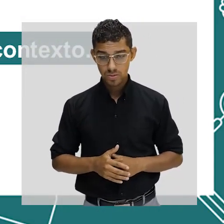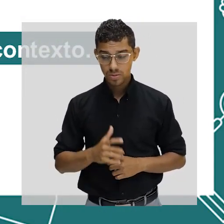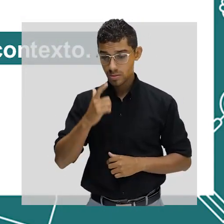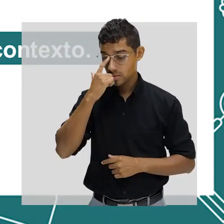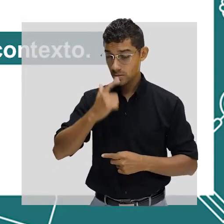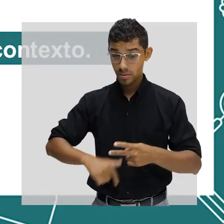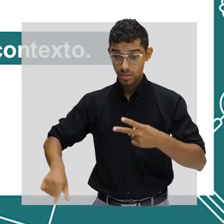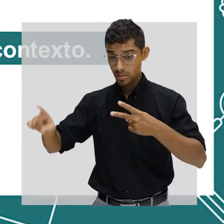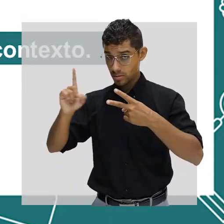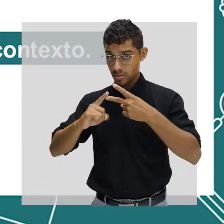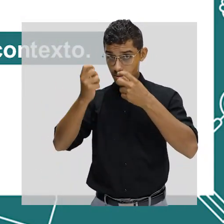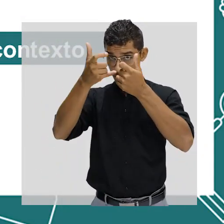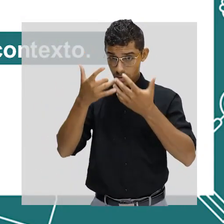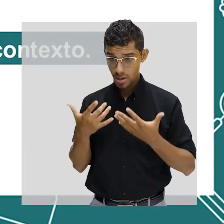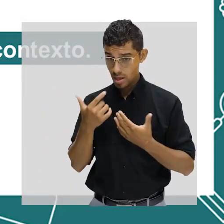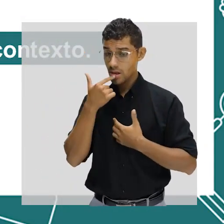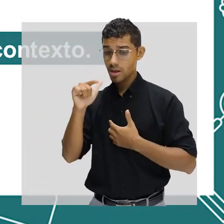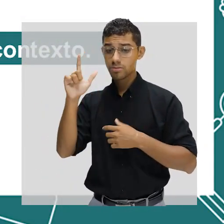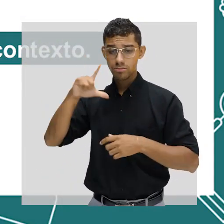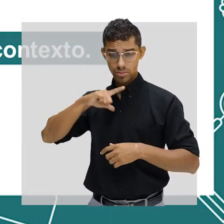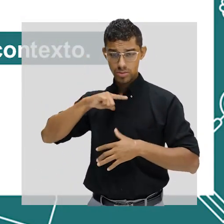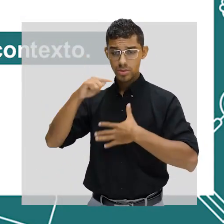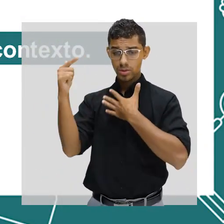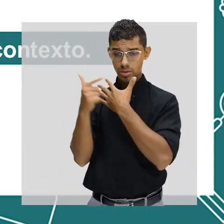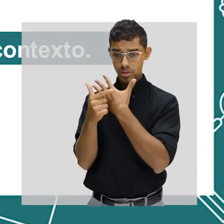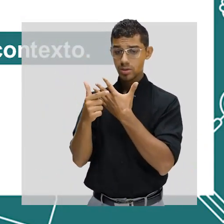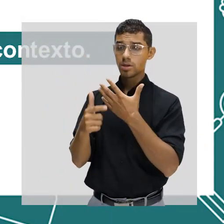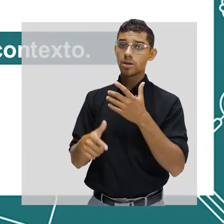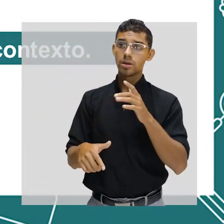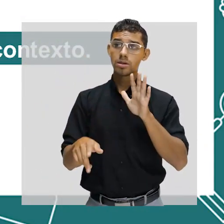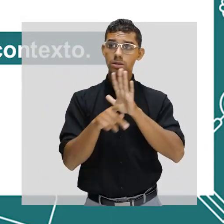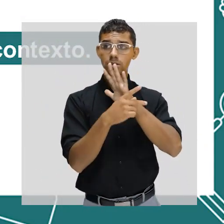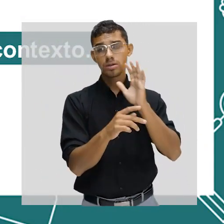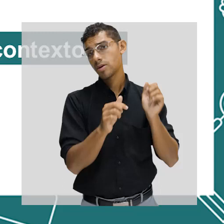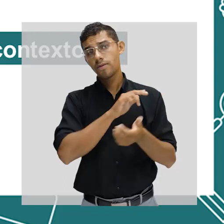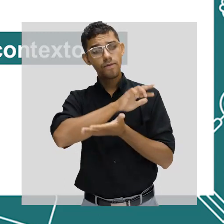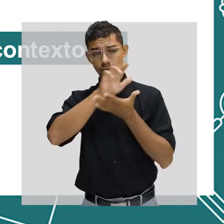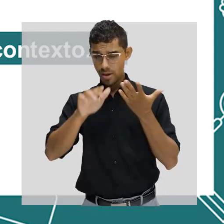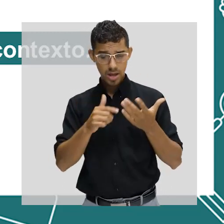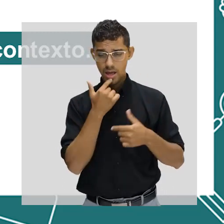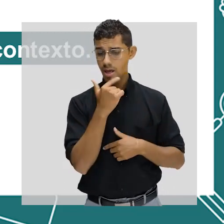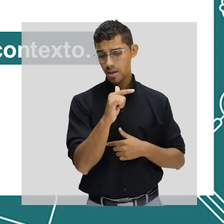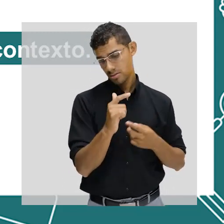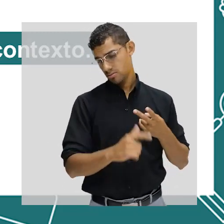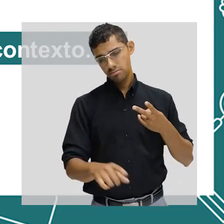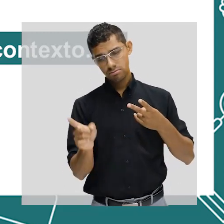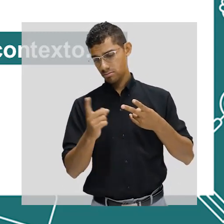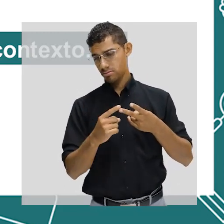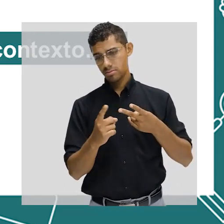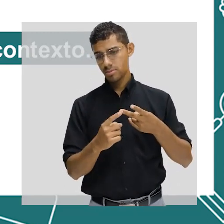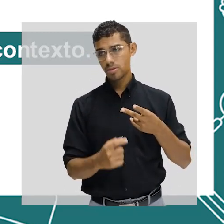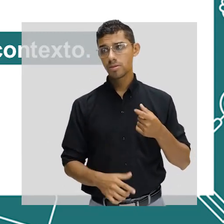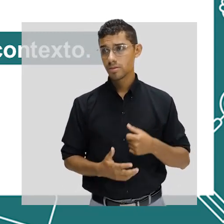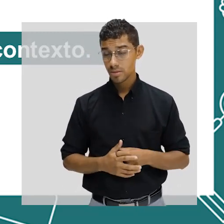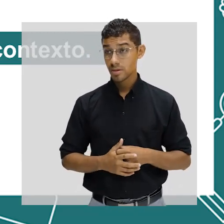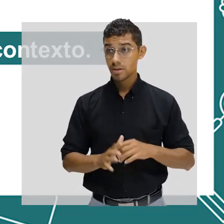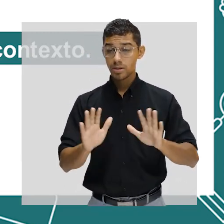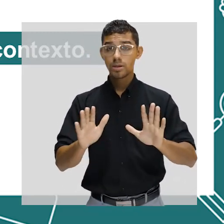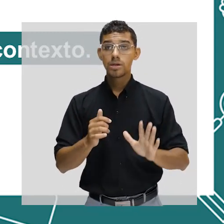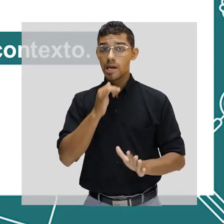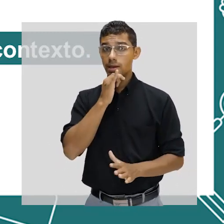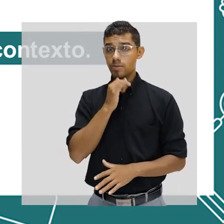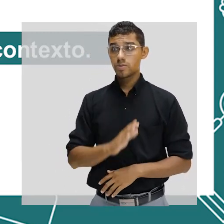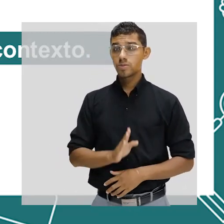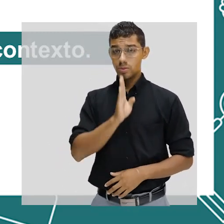da linguagem, cada uma da linguagem tem uma função. Melhor, cada uma da linguagem. Eu posso usar várias linguagens, tá? Para falar. Se eu